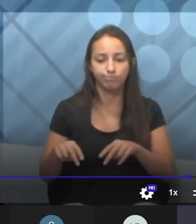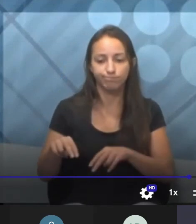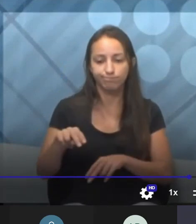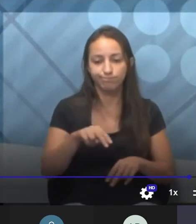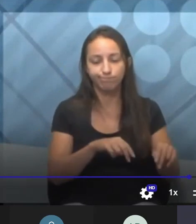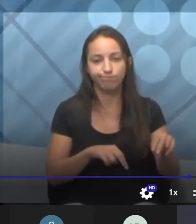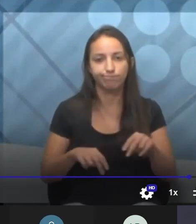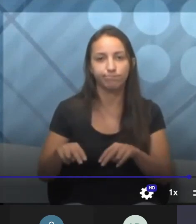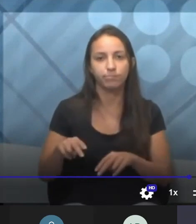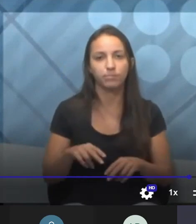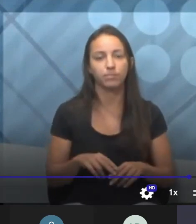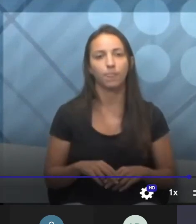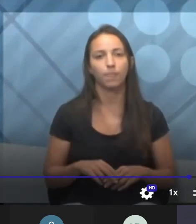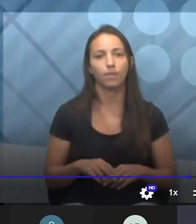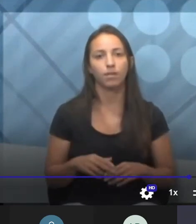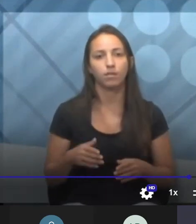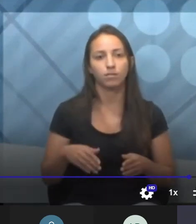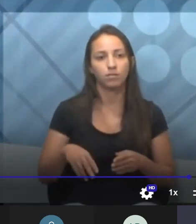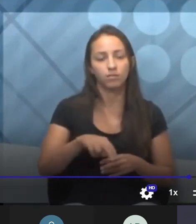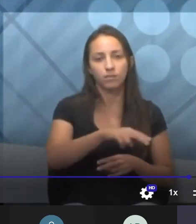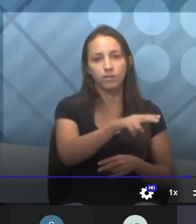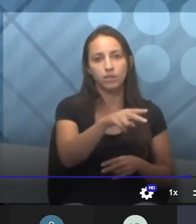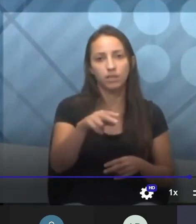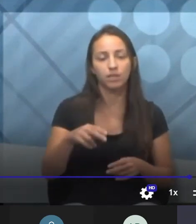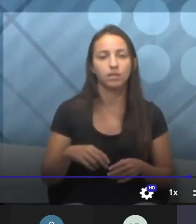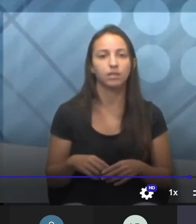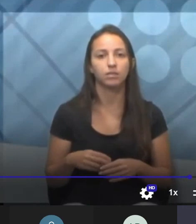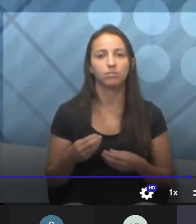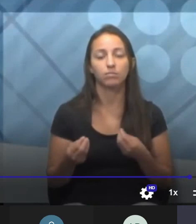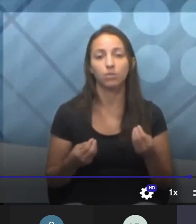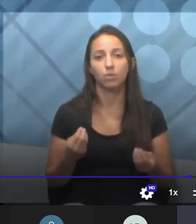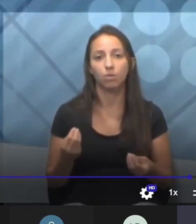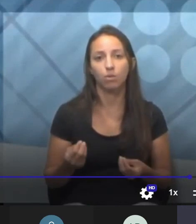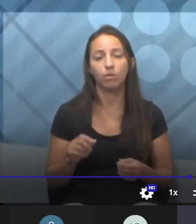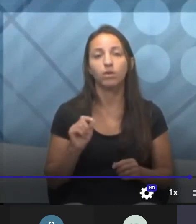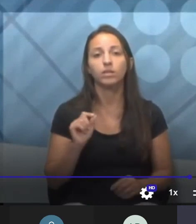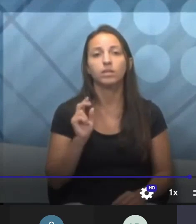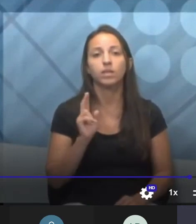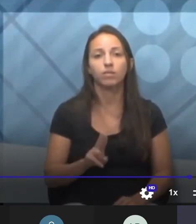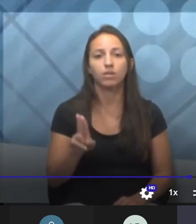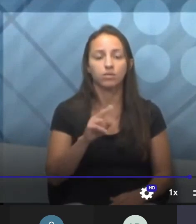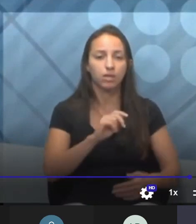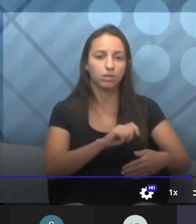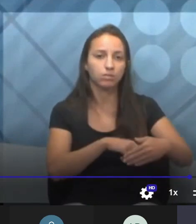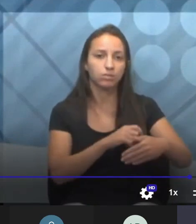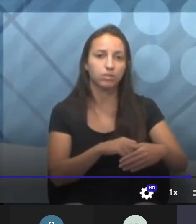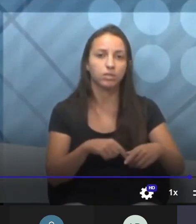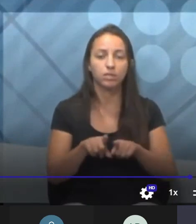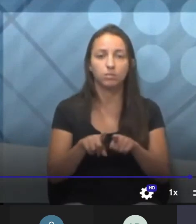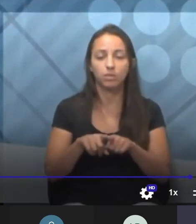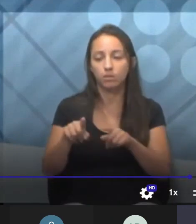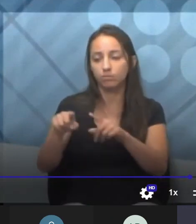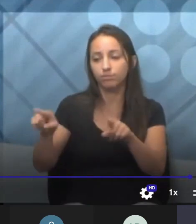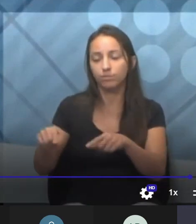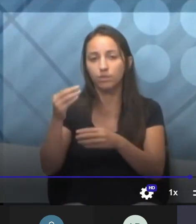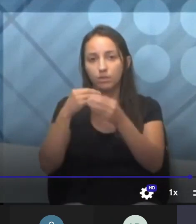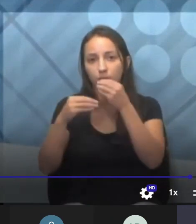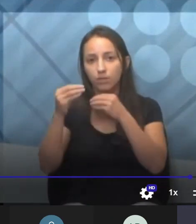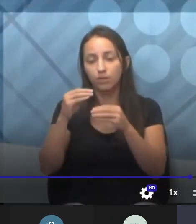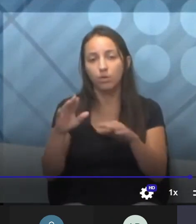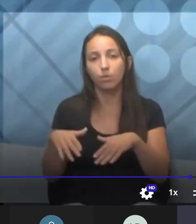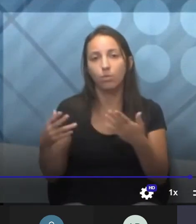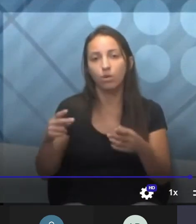circular na escola, vão sair além da cozinha? E quem é que vai usar a cozinha, ou melhor, o refeitório? Quais serão